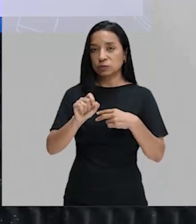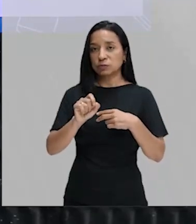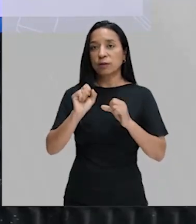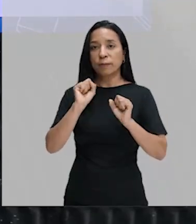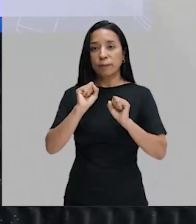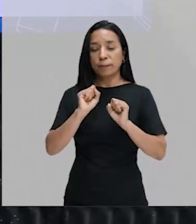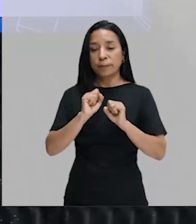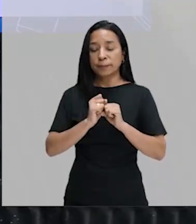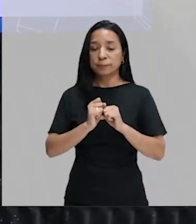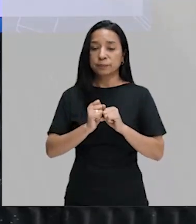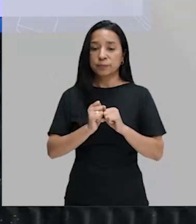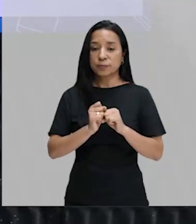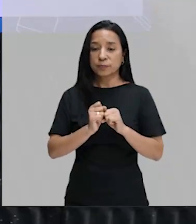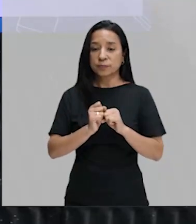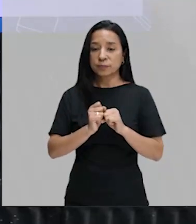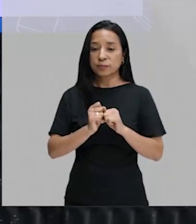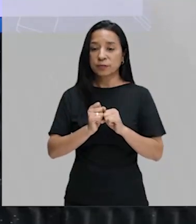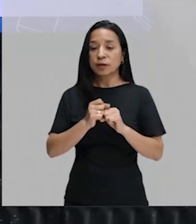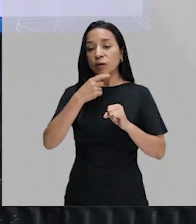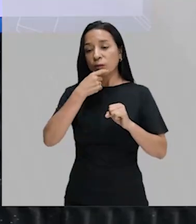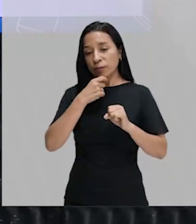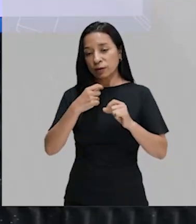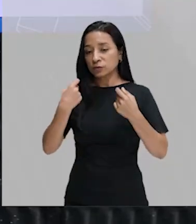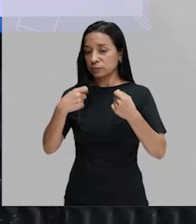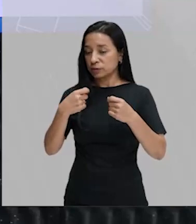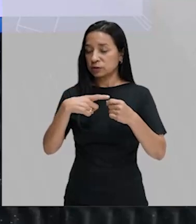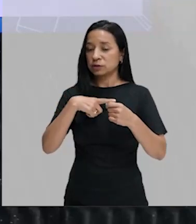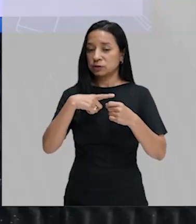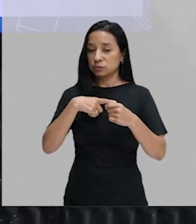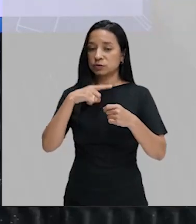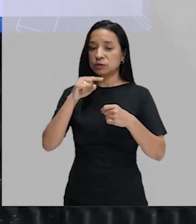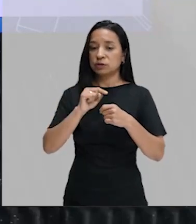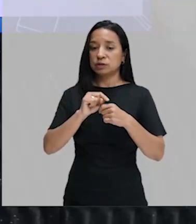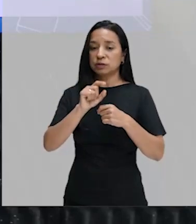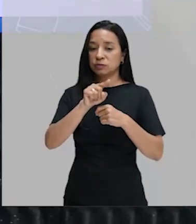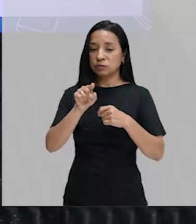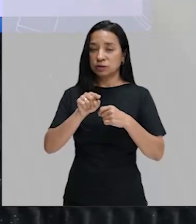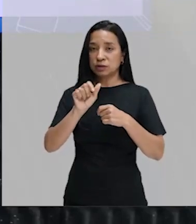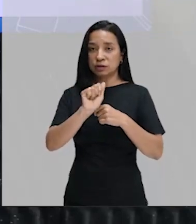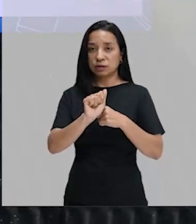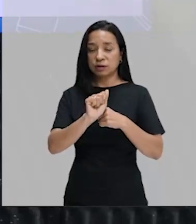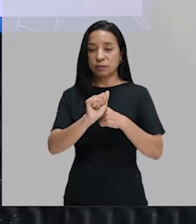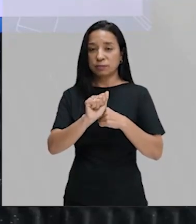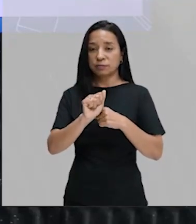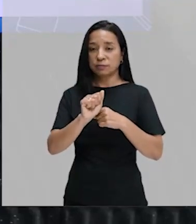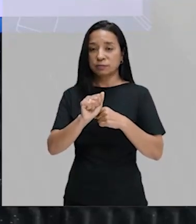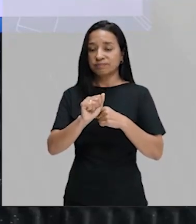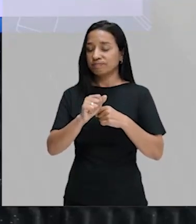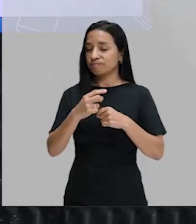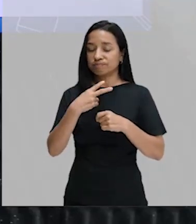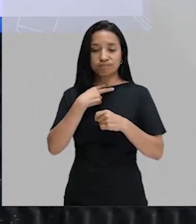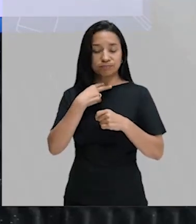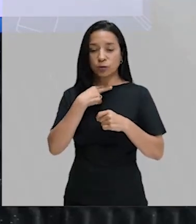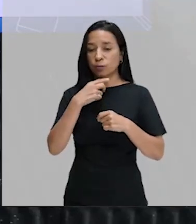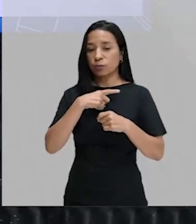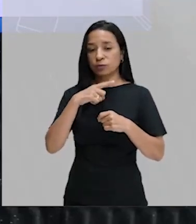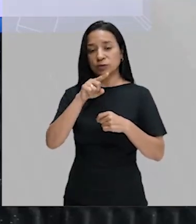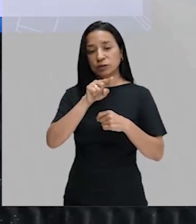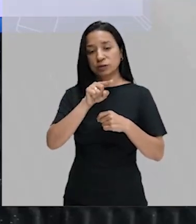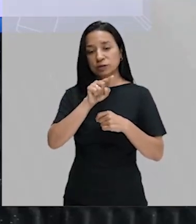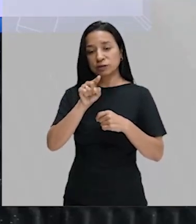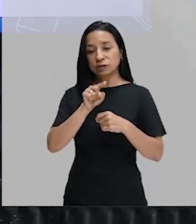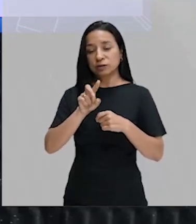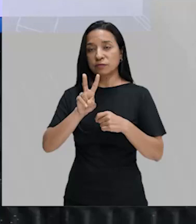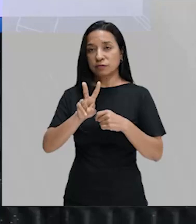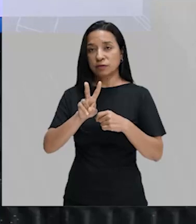tem que ter o ZA, primeiro. Não pode ter o ZV, porque se tiver o ZV, o pombo vai nascer vermelho, né,